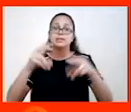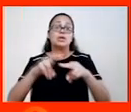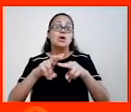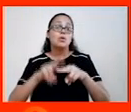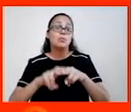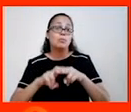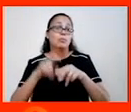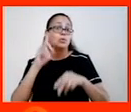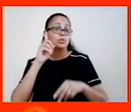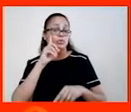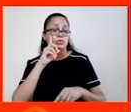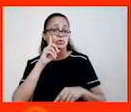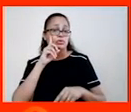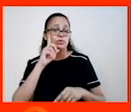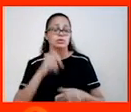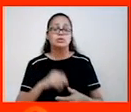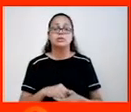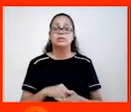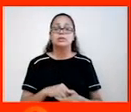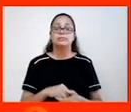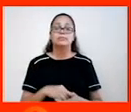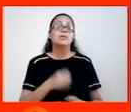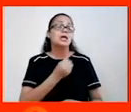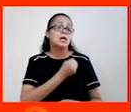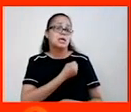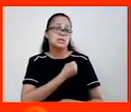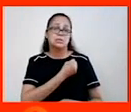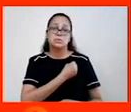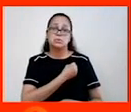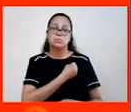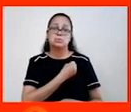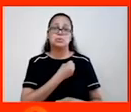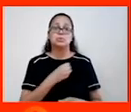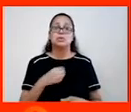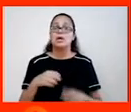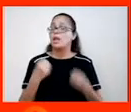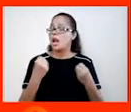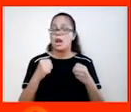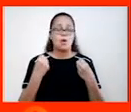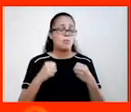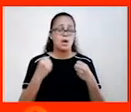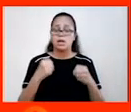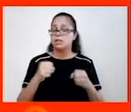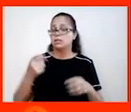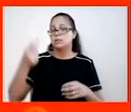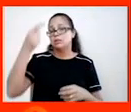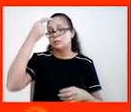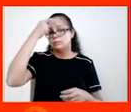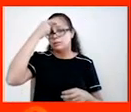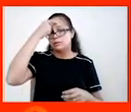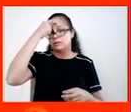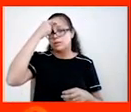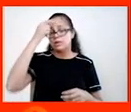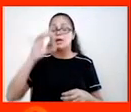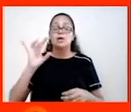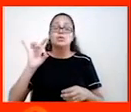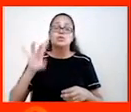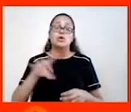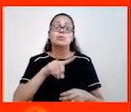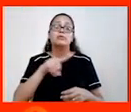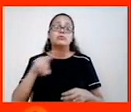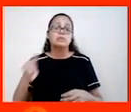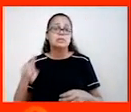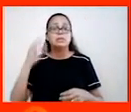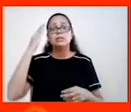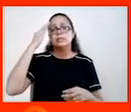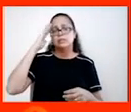uma estimativa, tá? Lembrando que esses números vocês não precisam decorar, é apenas para vocês entenderem,